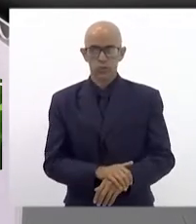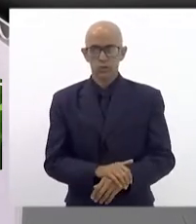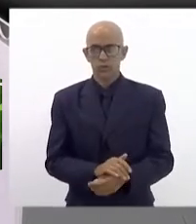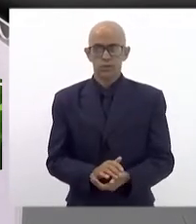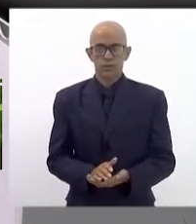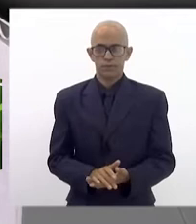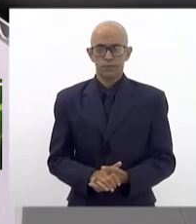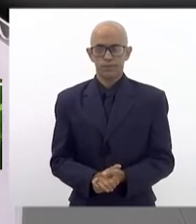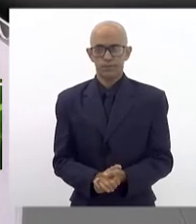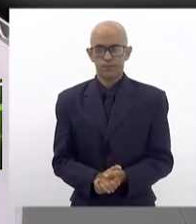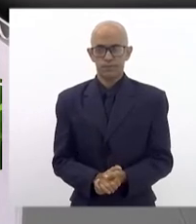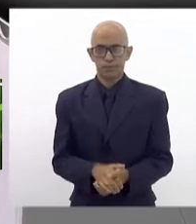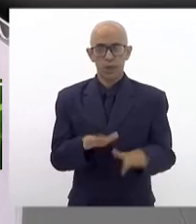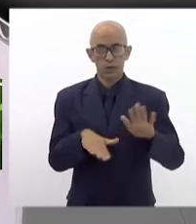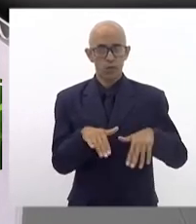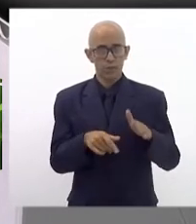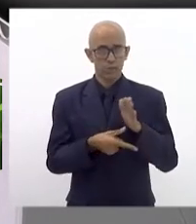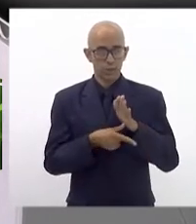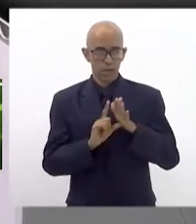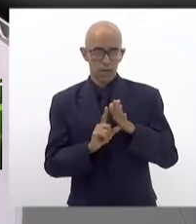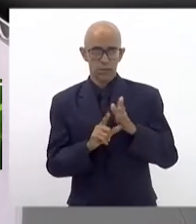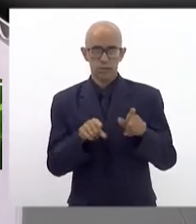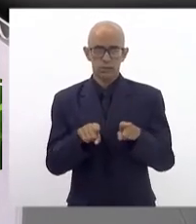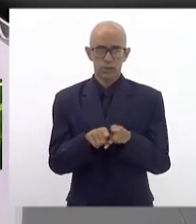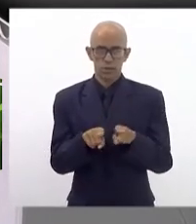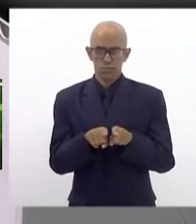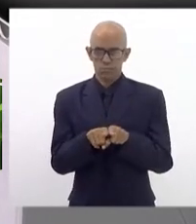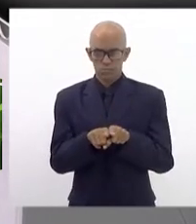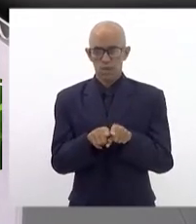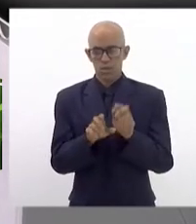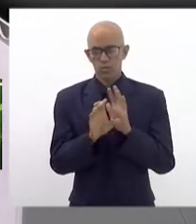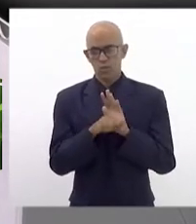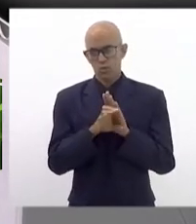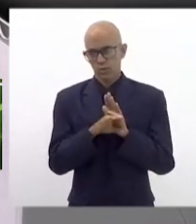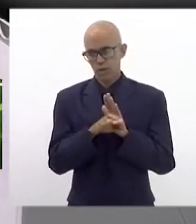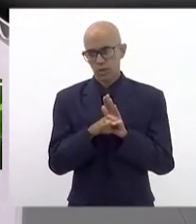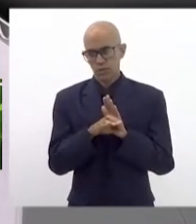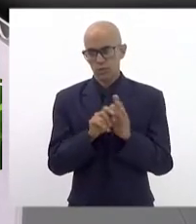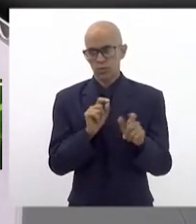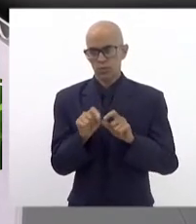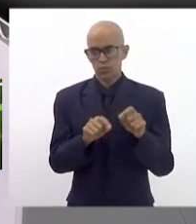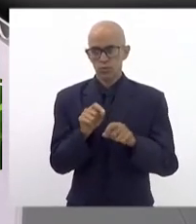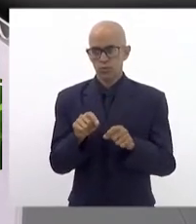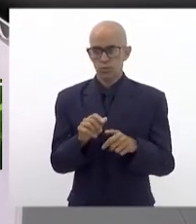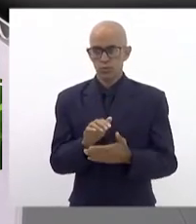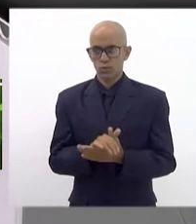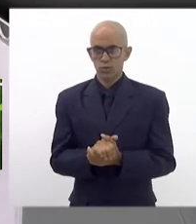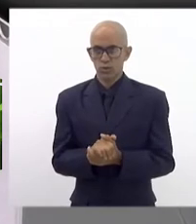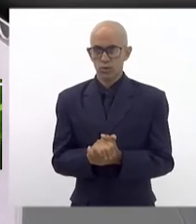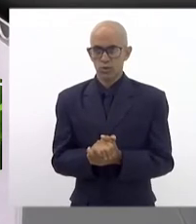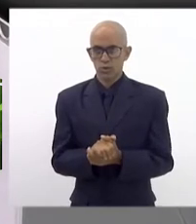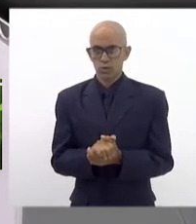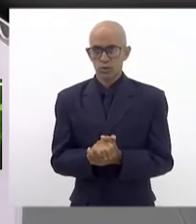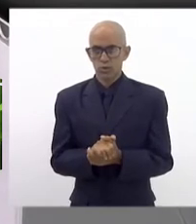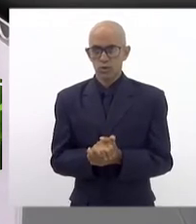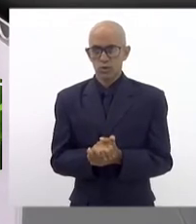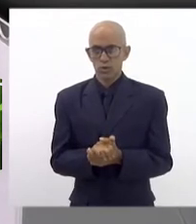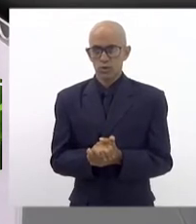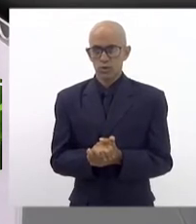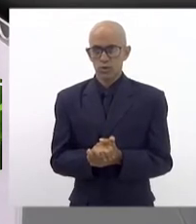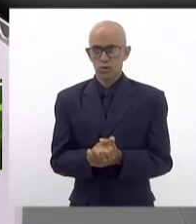disso, do ponto de vista também conceitual, não é? Eu acho que a preocupação que